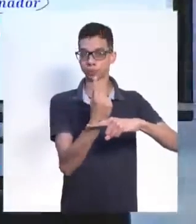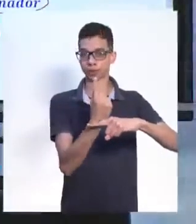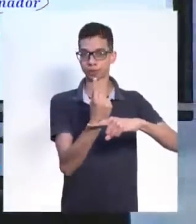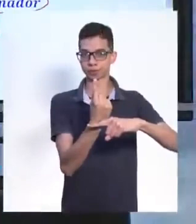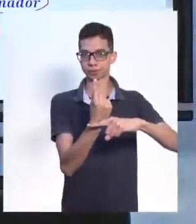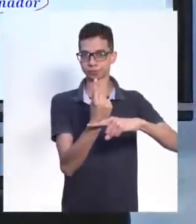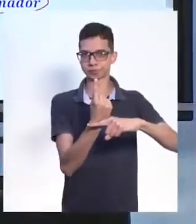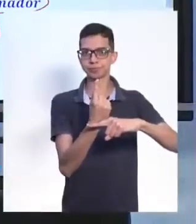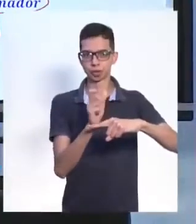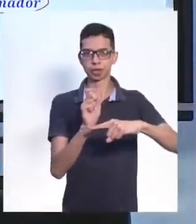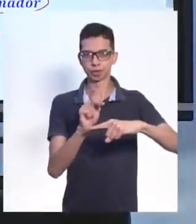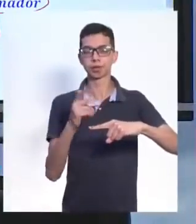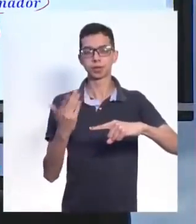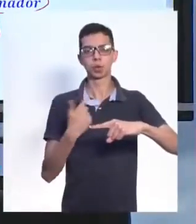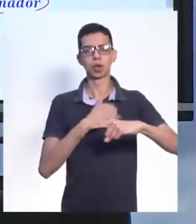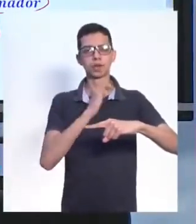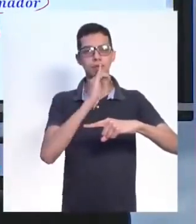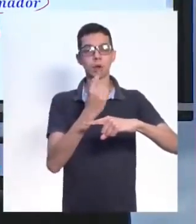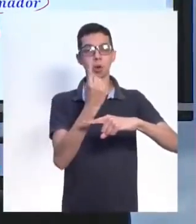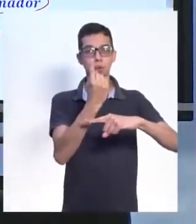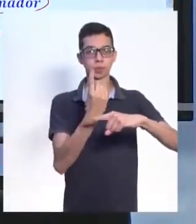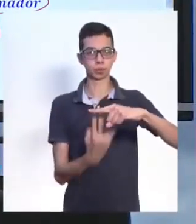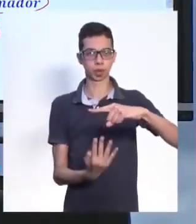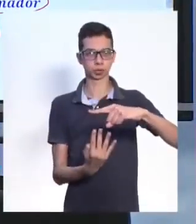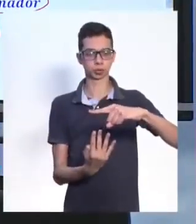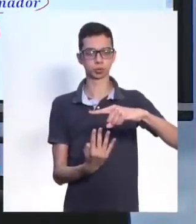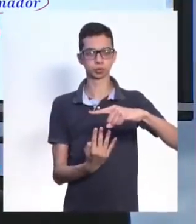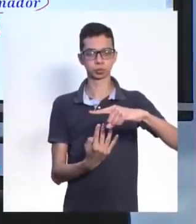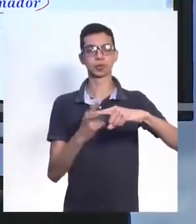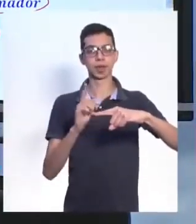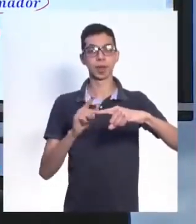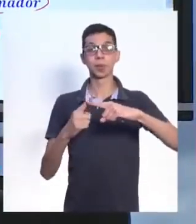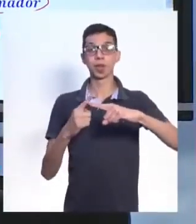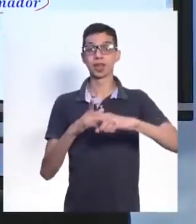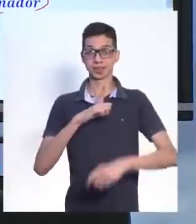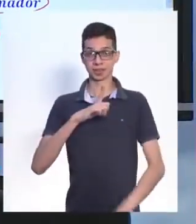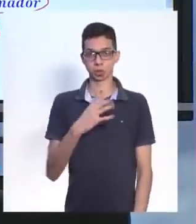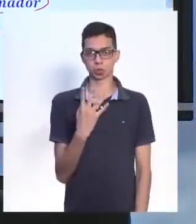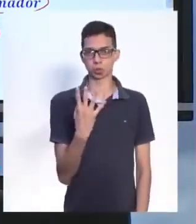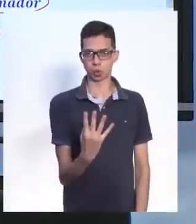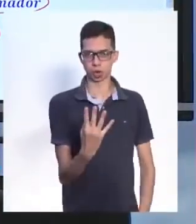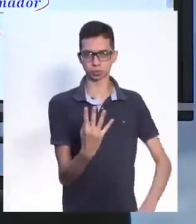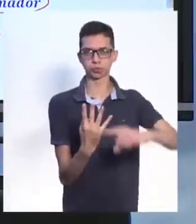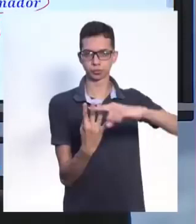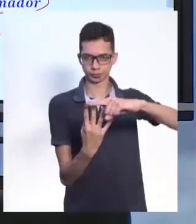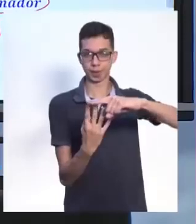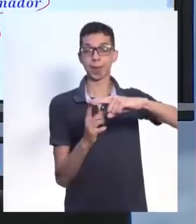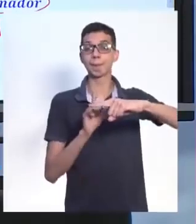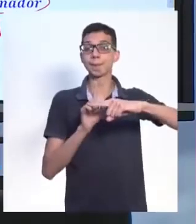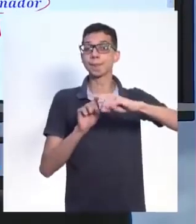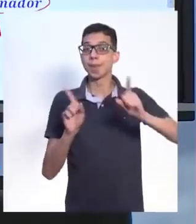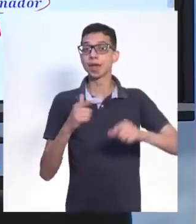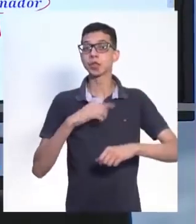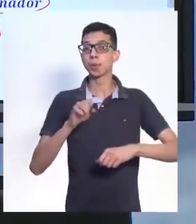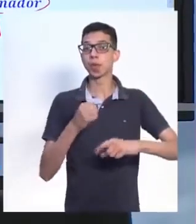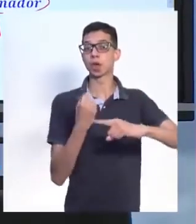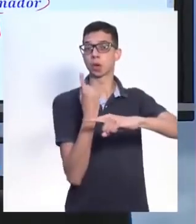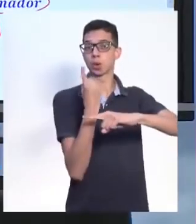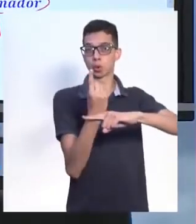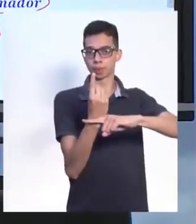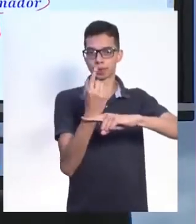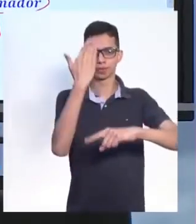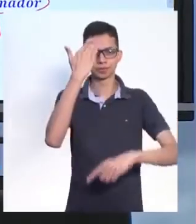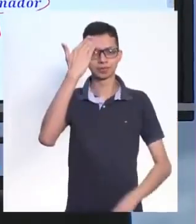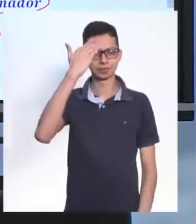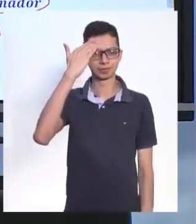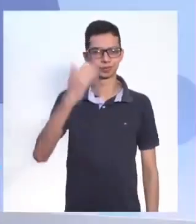dizer que 1/4 aí é uma parte que eu peguei das 4 que foi dividido, não é? Sim, é verdade.